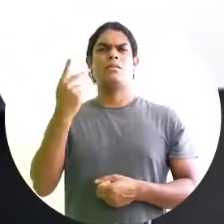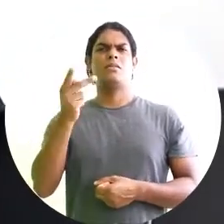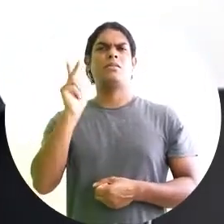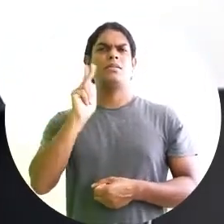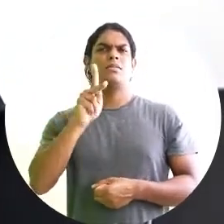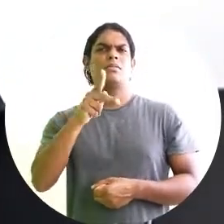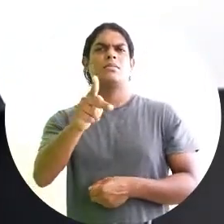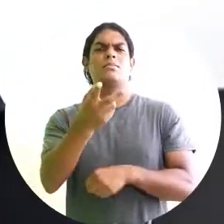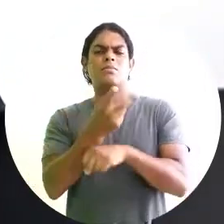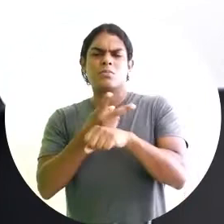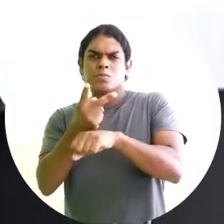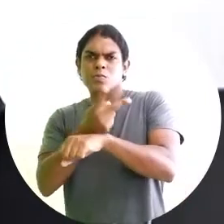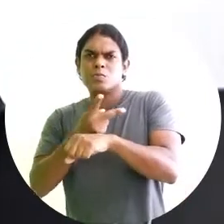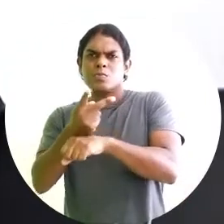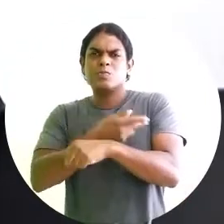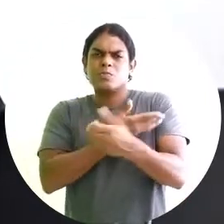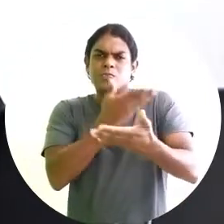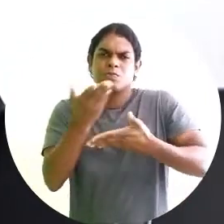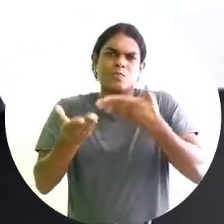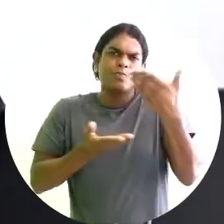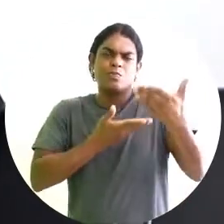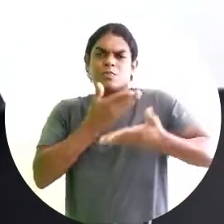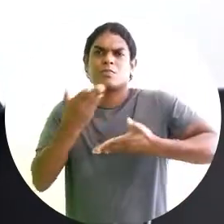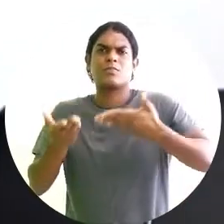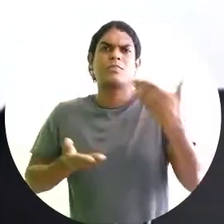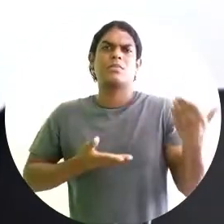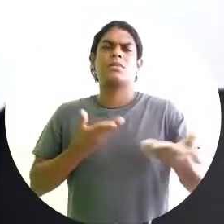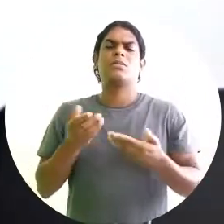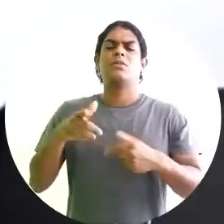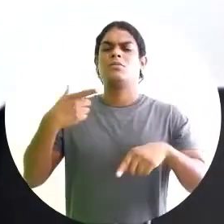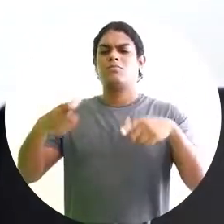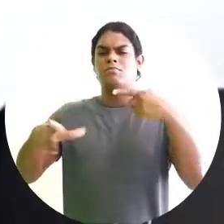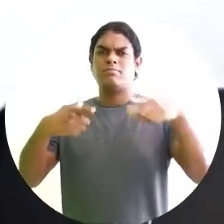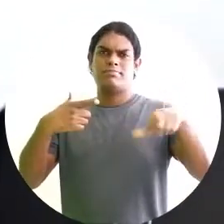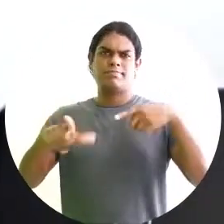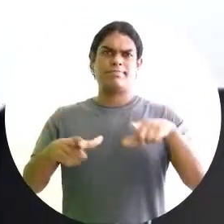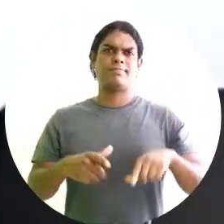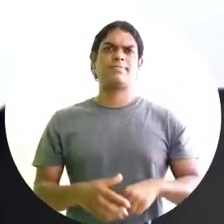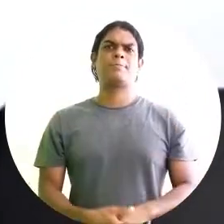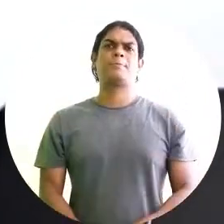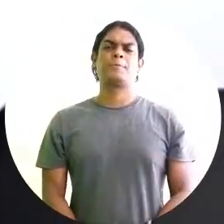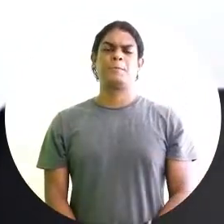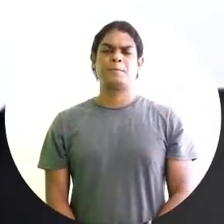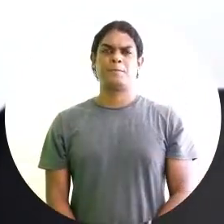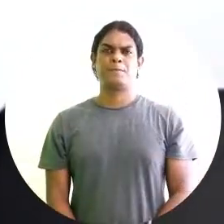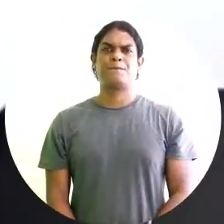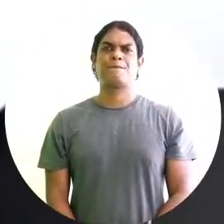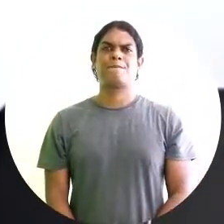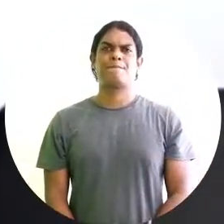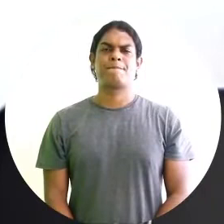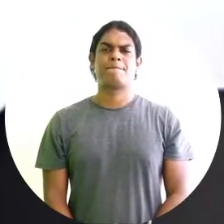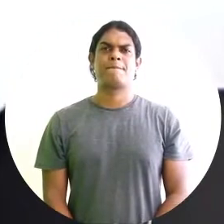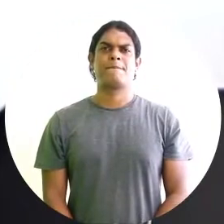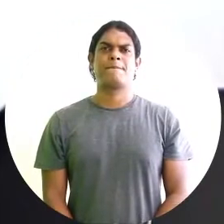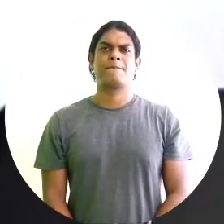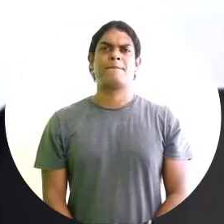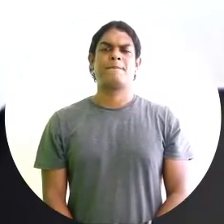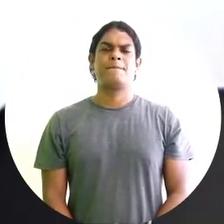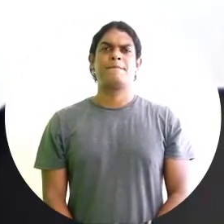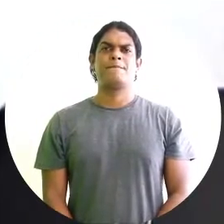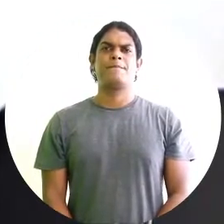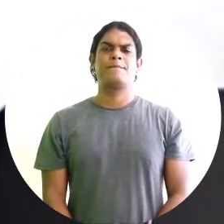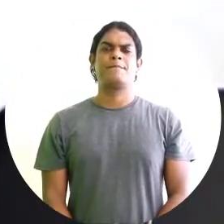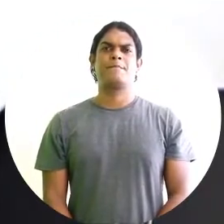a eficiência justamente no atendimento ao colaborador. Um bom colaborador, você terá uma boa equipe. De uma boa equipe, você terá uma